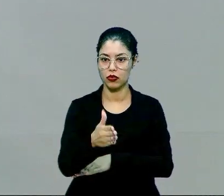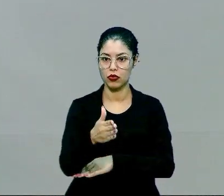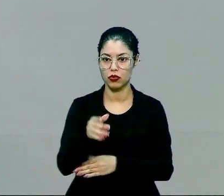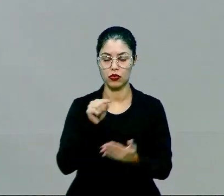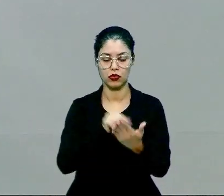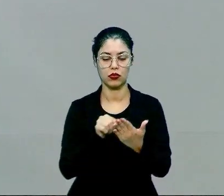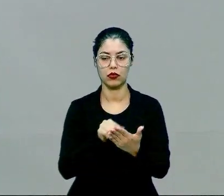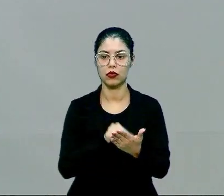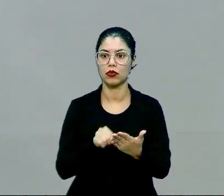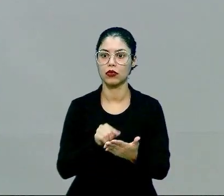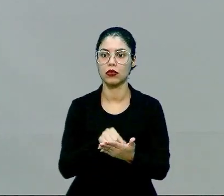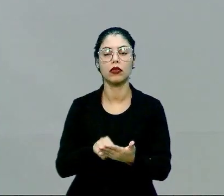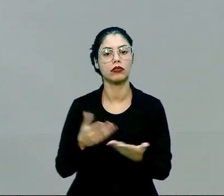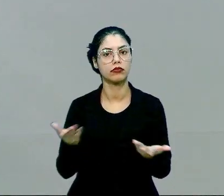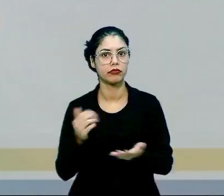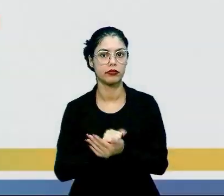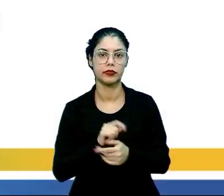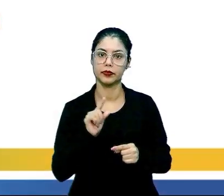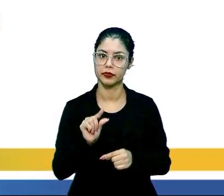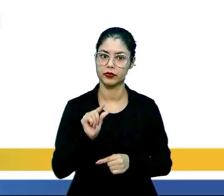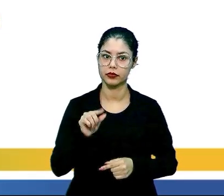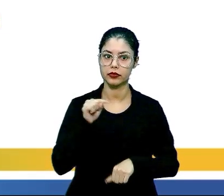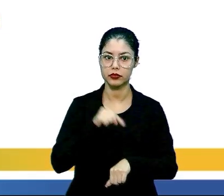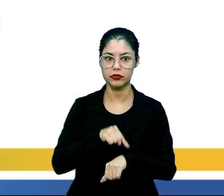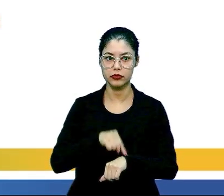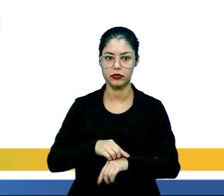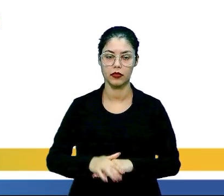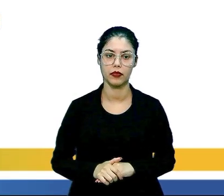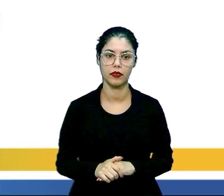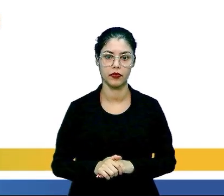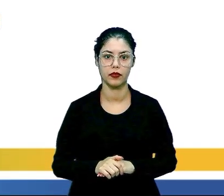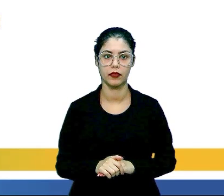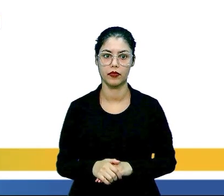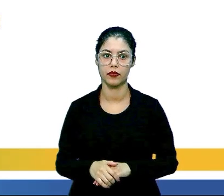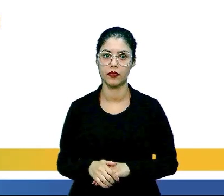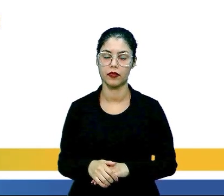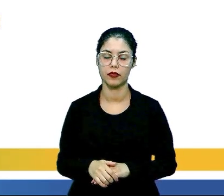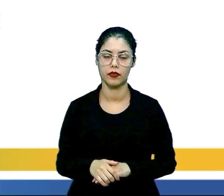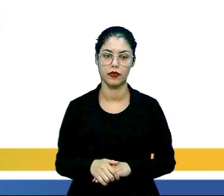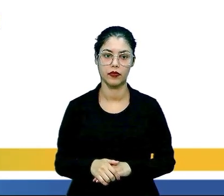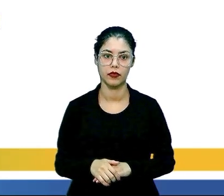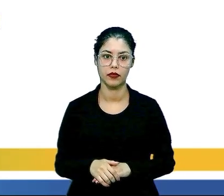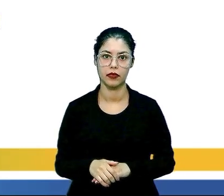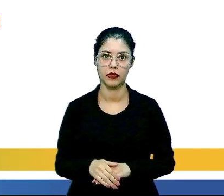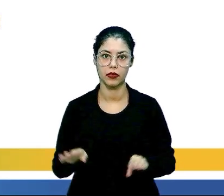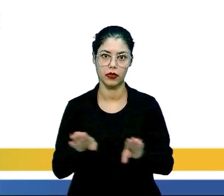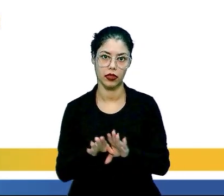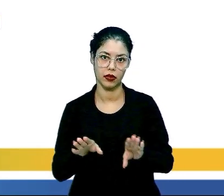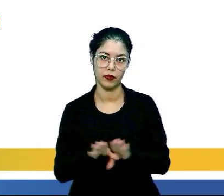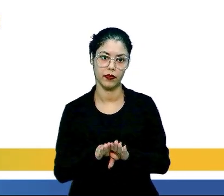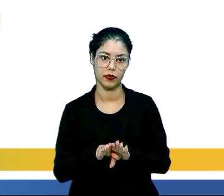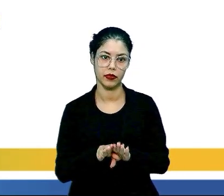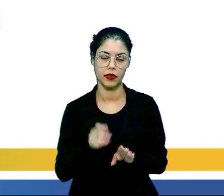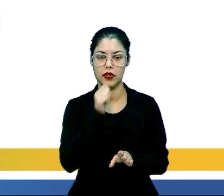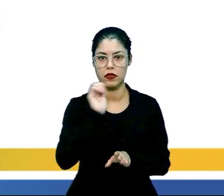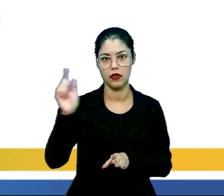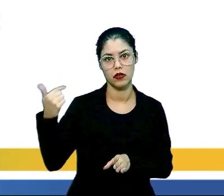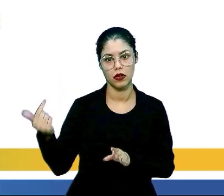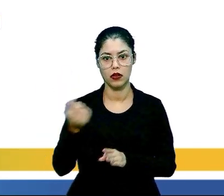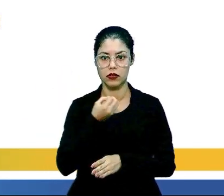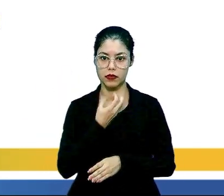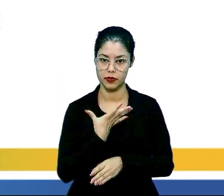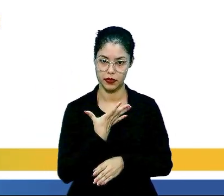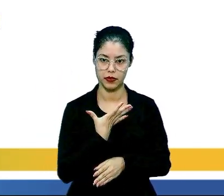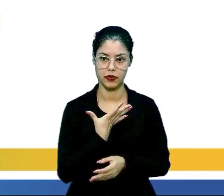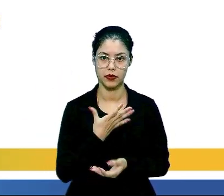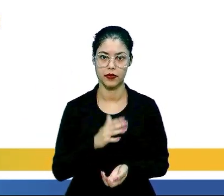para o gabarito, porque a gente tem pouco tempo e só se produz outros hormônios a outros